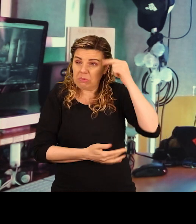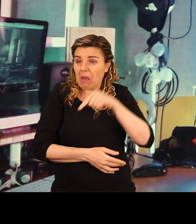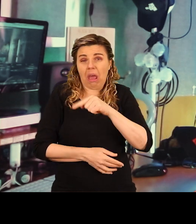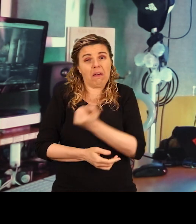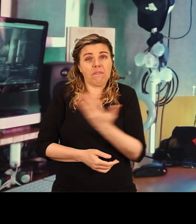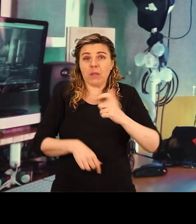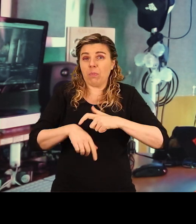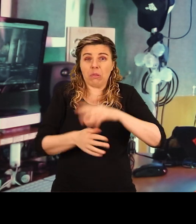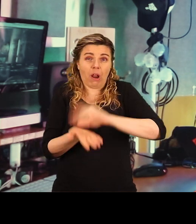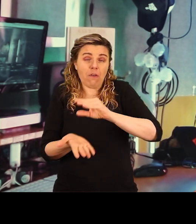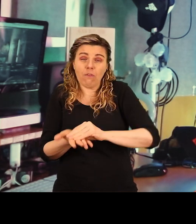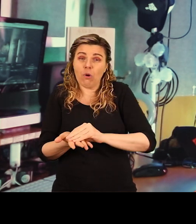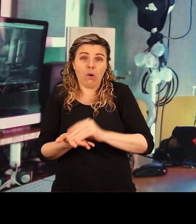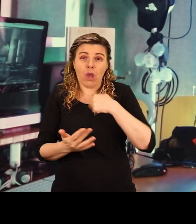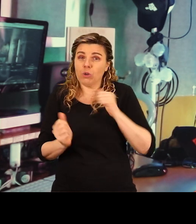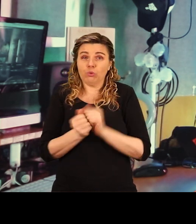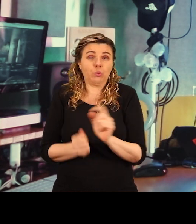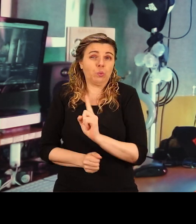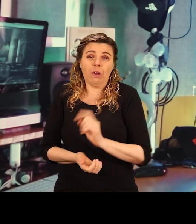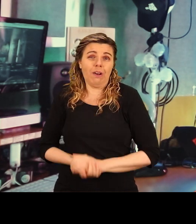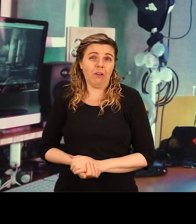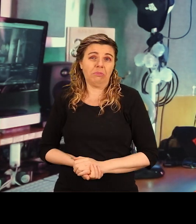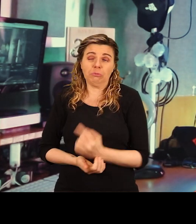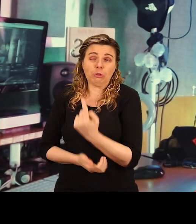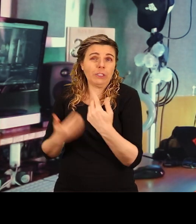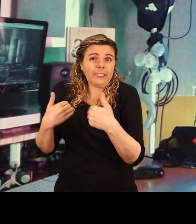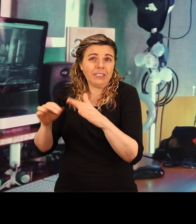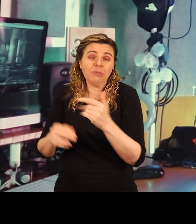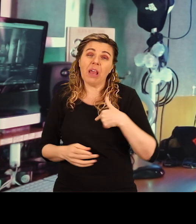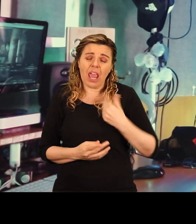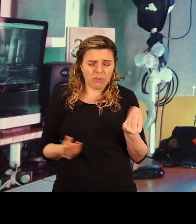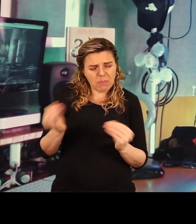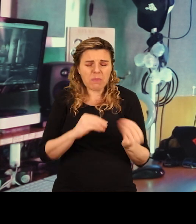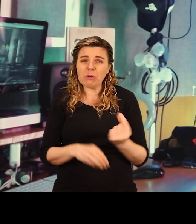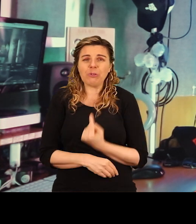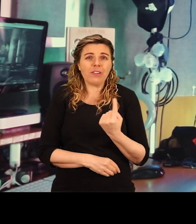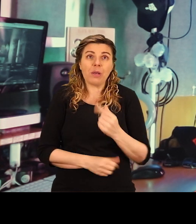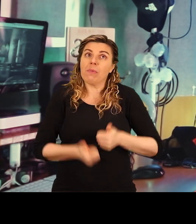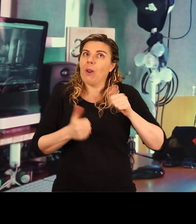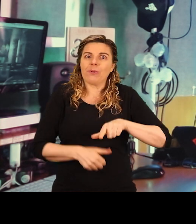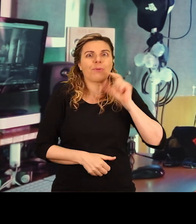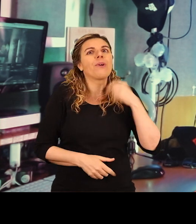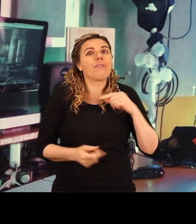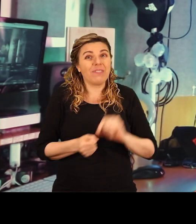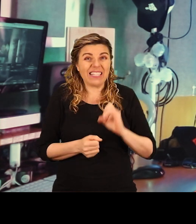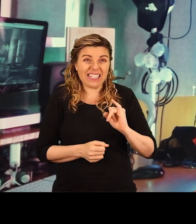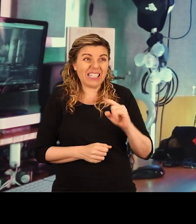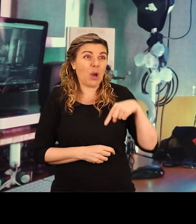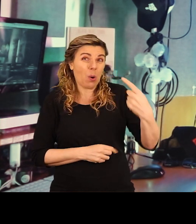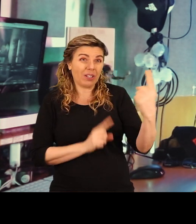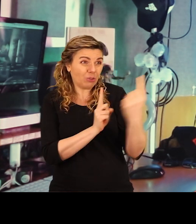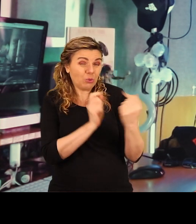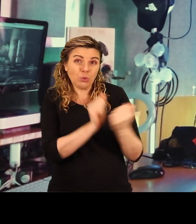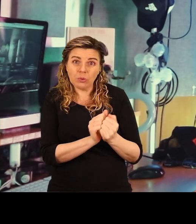Tanto que ela gravou muitas das vozes sem mim, né? Praticamente todas. E eu acabei mixando sozinho o disco. E eu acho que foi a melhor escolha que eu poderia ter feito. Porque eu